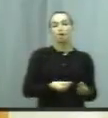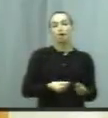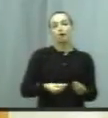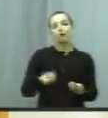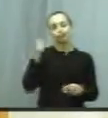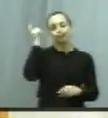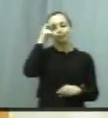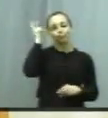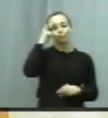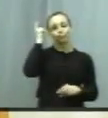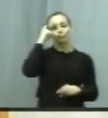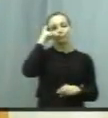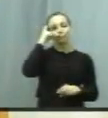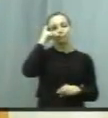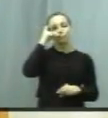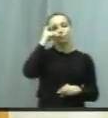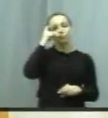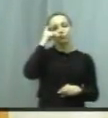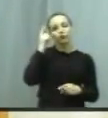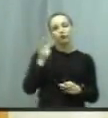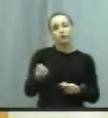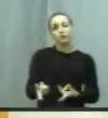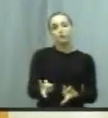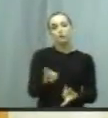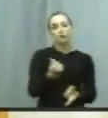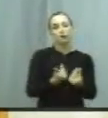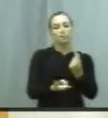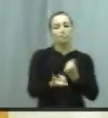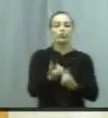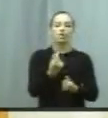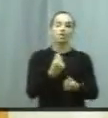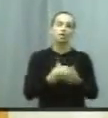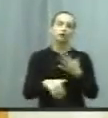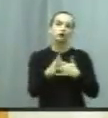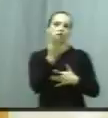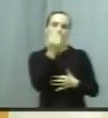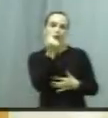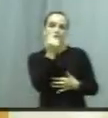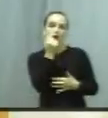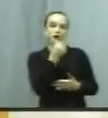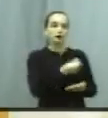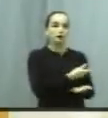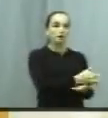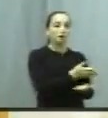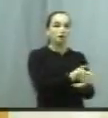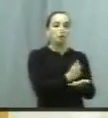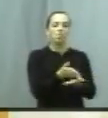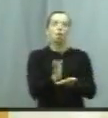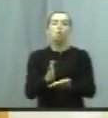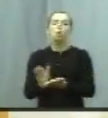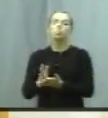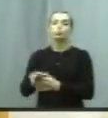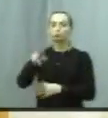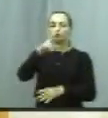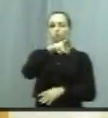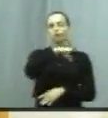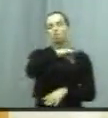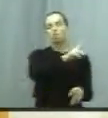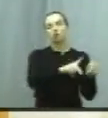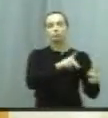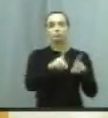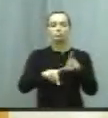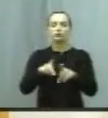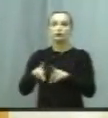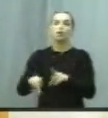essa que é compra é desses alimentos para poder distribuir para a população atendida nos cras deve ser uma